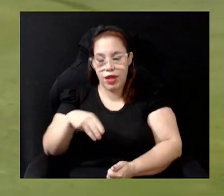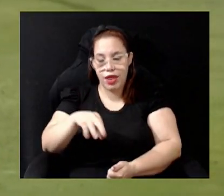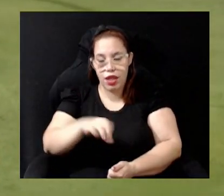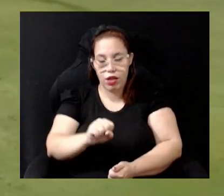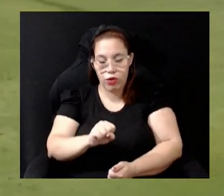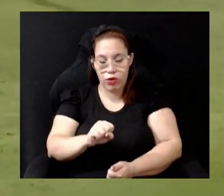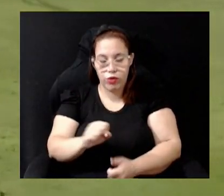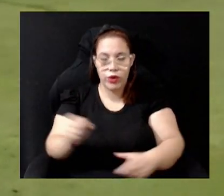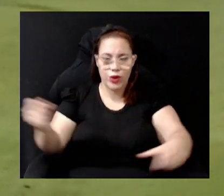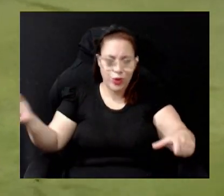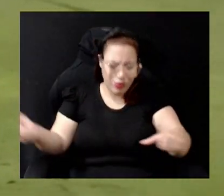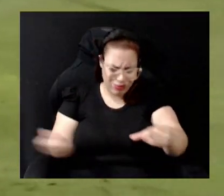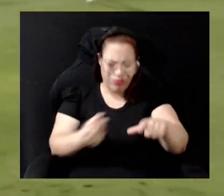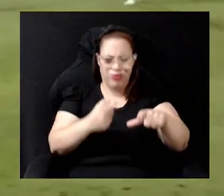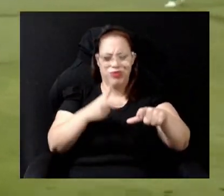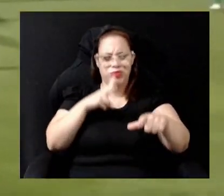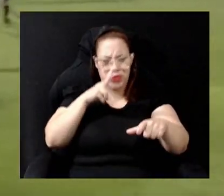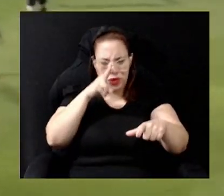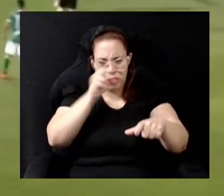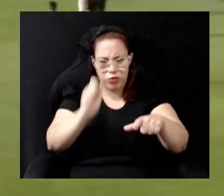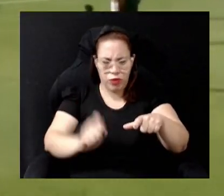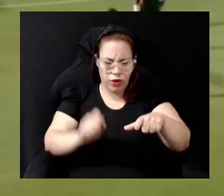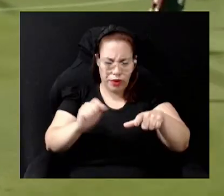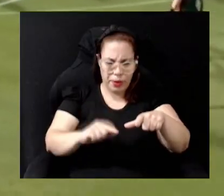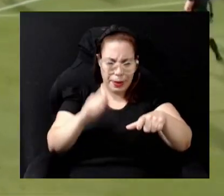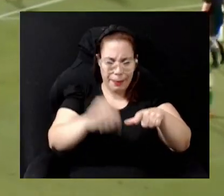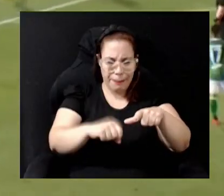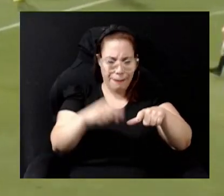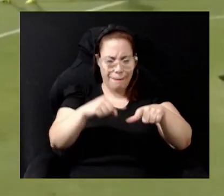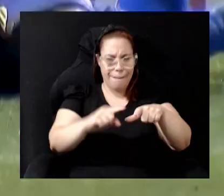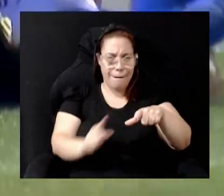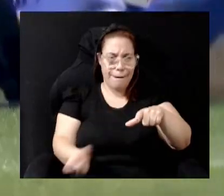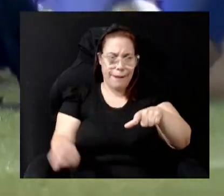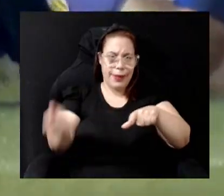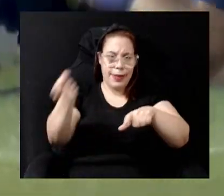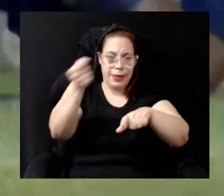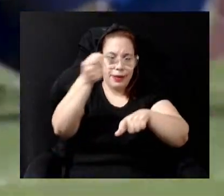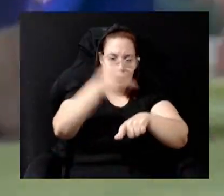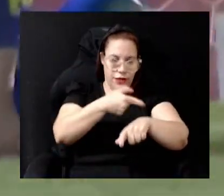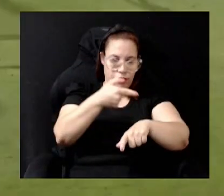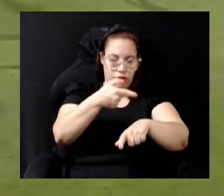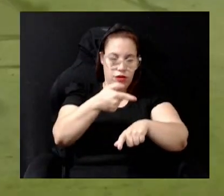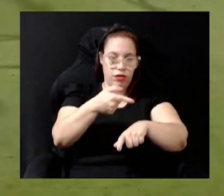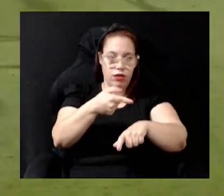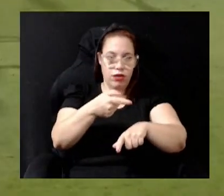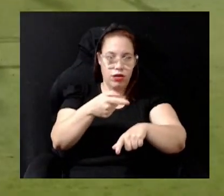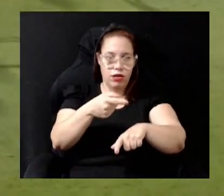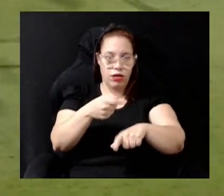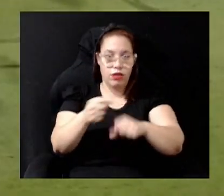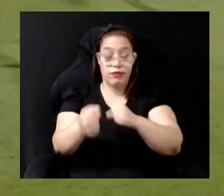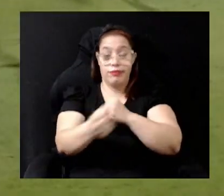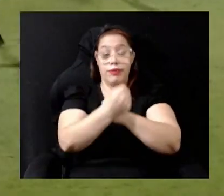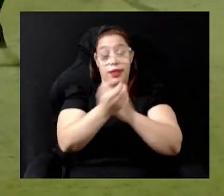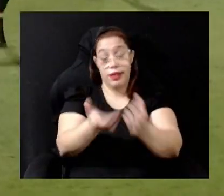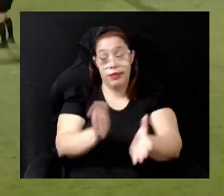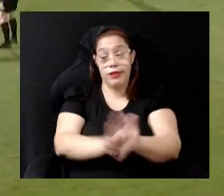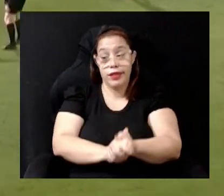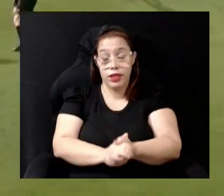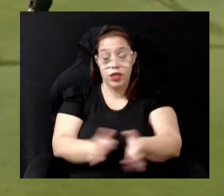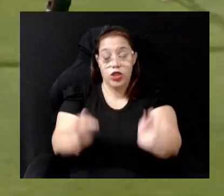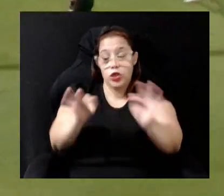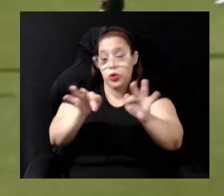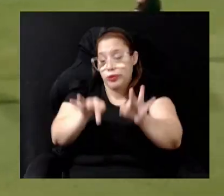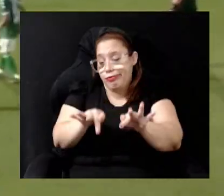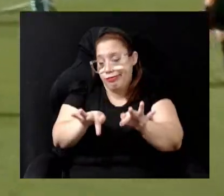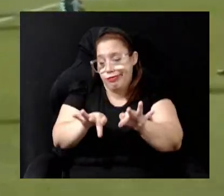força, a bola quicou no gramado, ganhou altura e Ayrton fez bela defesa. No finalzinho, o Luan Dias